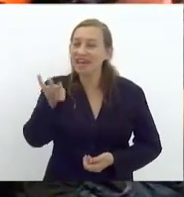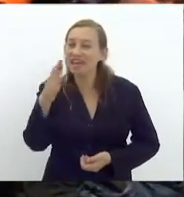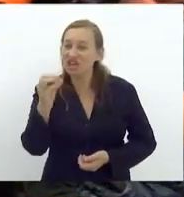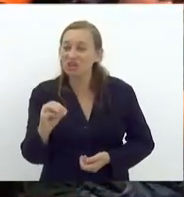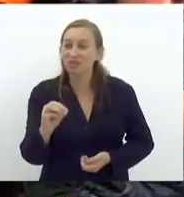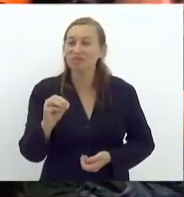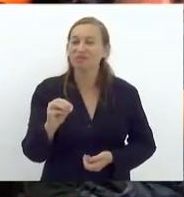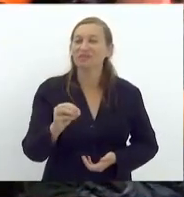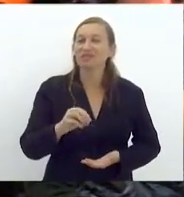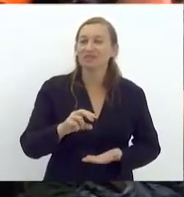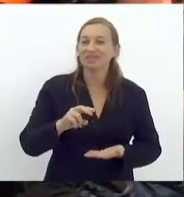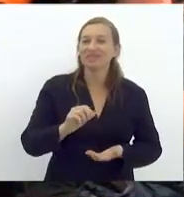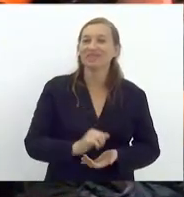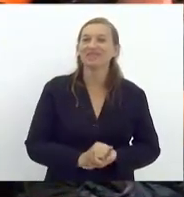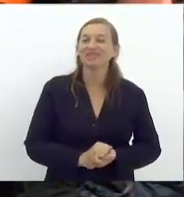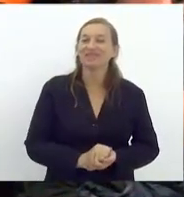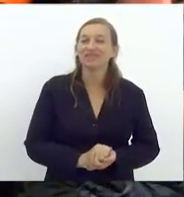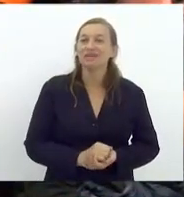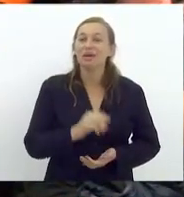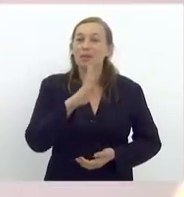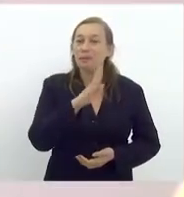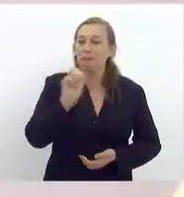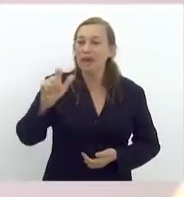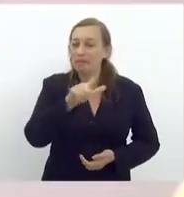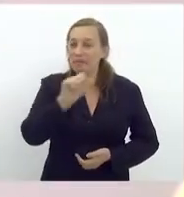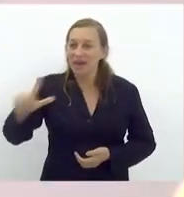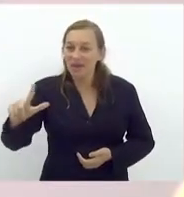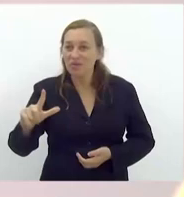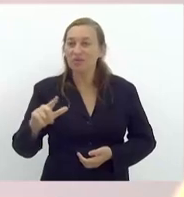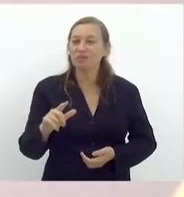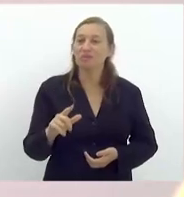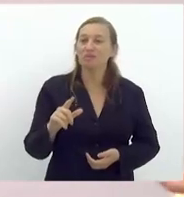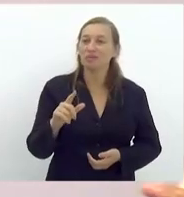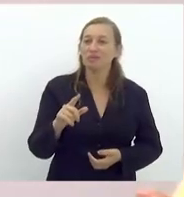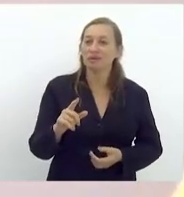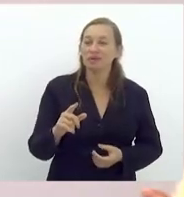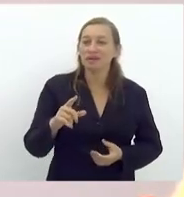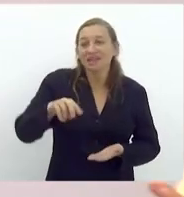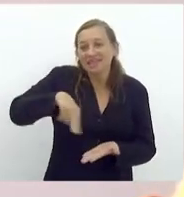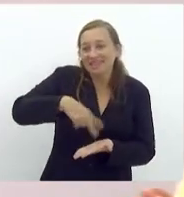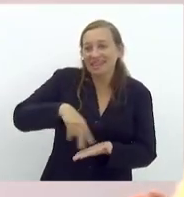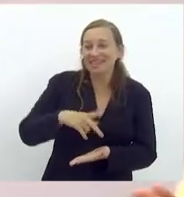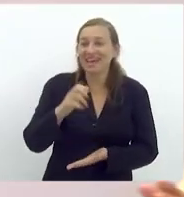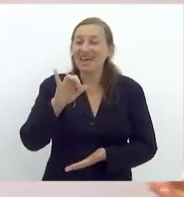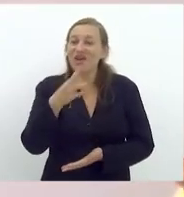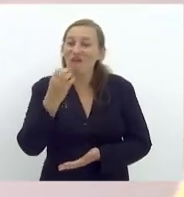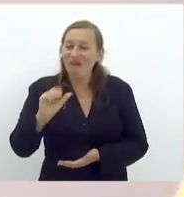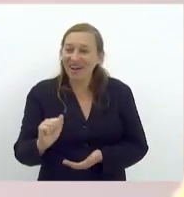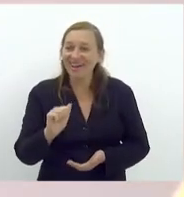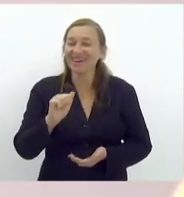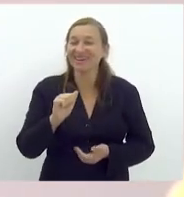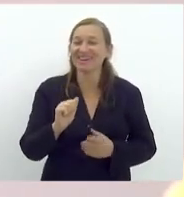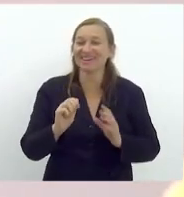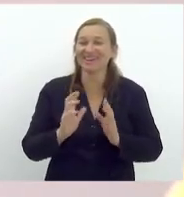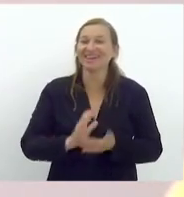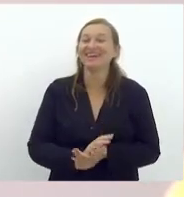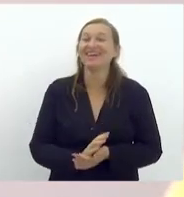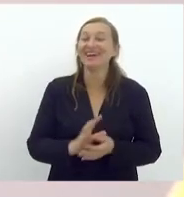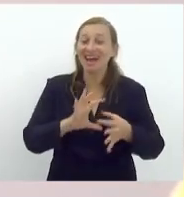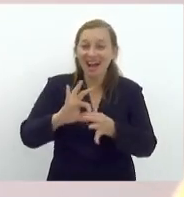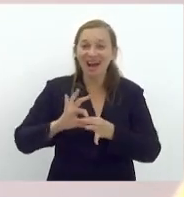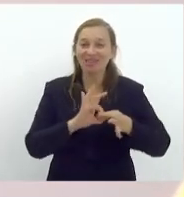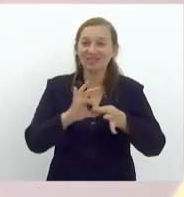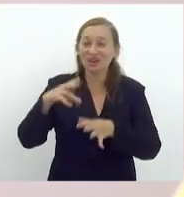seca sacou a Bebel o baile da leoa e tem essa galera toda É isso aí é a união